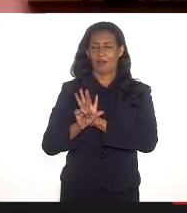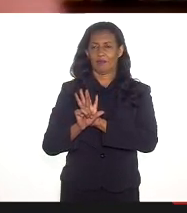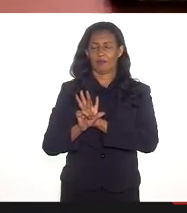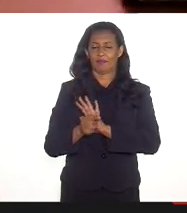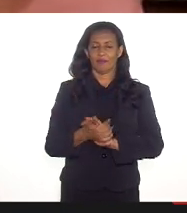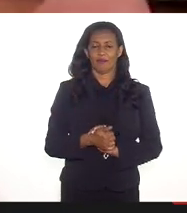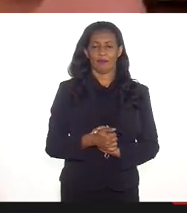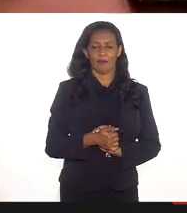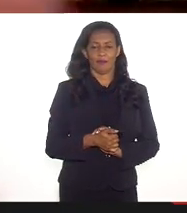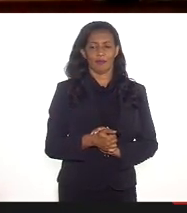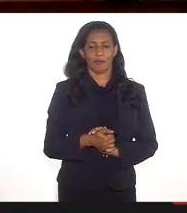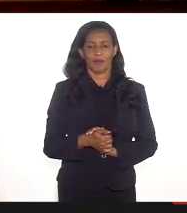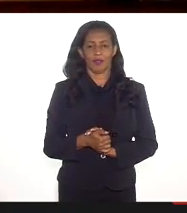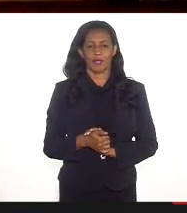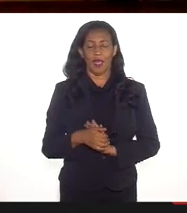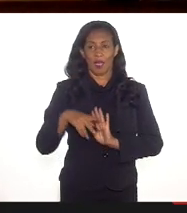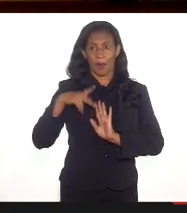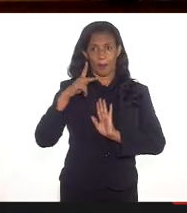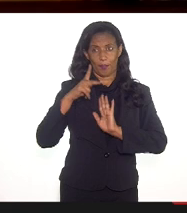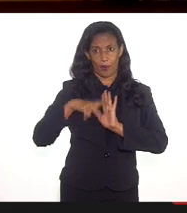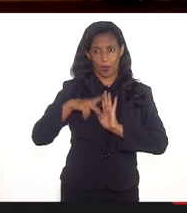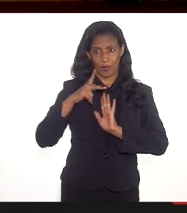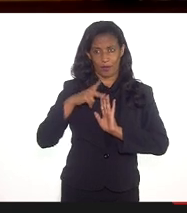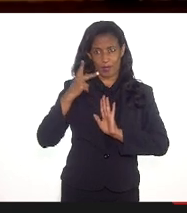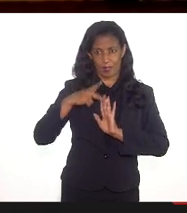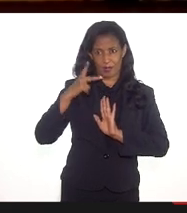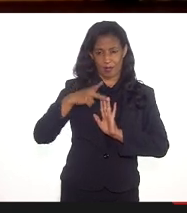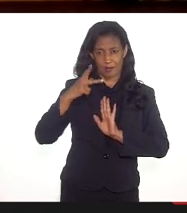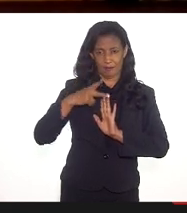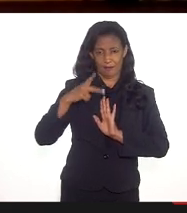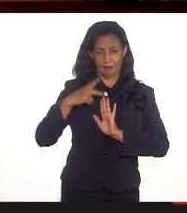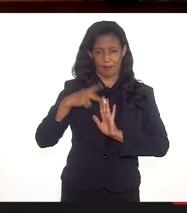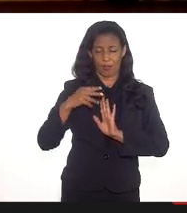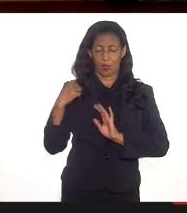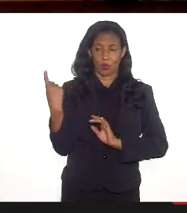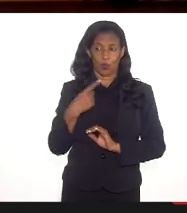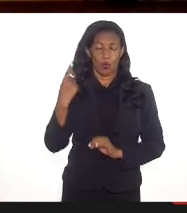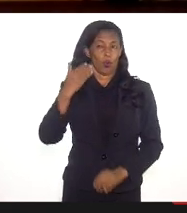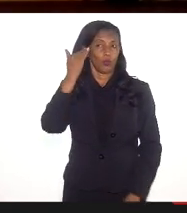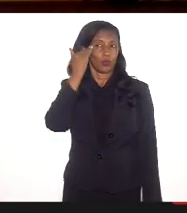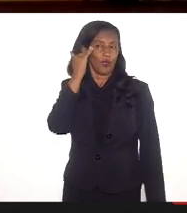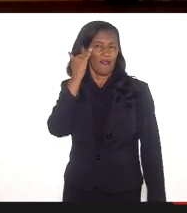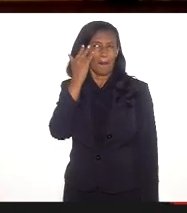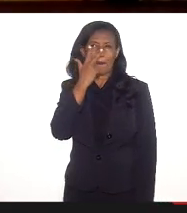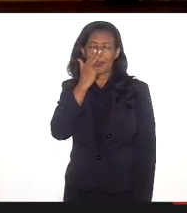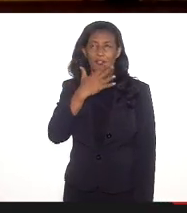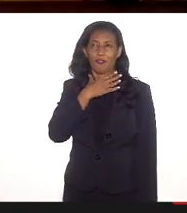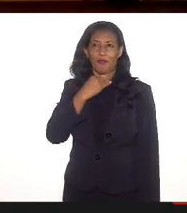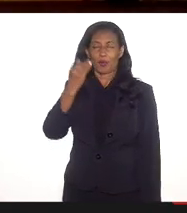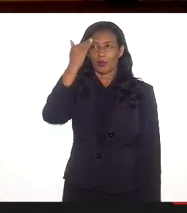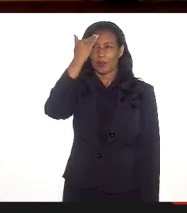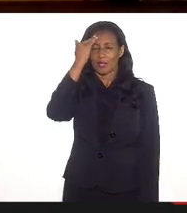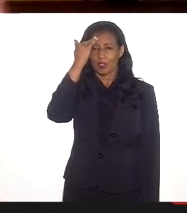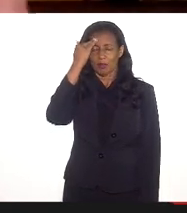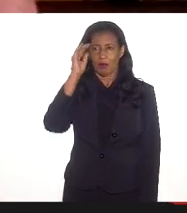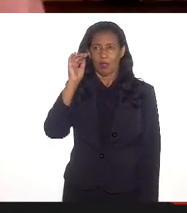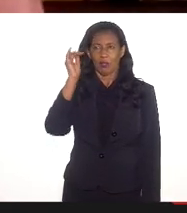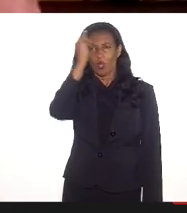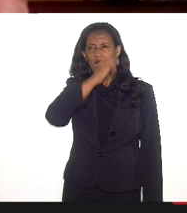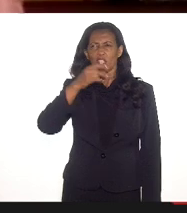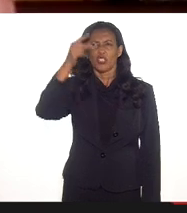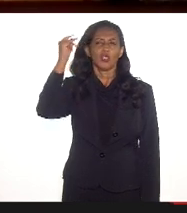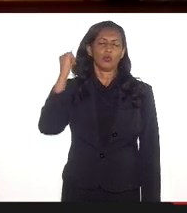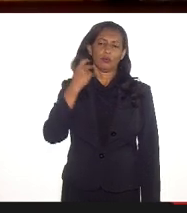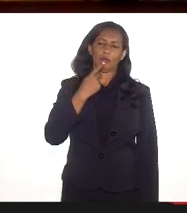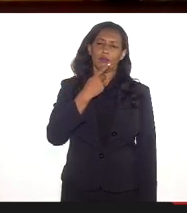595/2019. Em função dessa portaria e em função também do nosso, no nosso entendimento, de um falso entendimento da antiga presidência da FITEC,